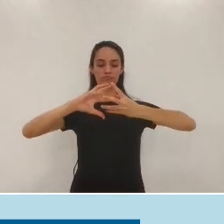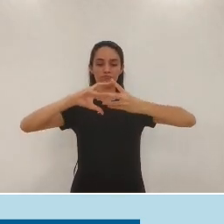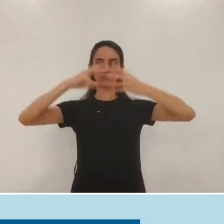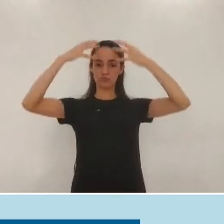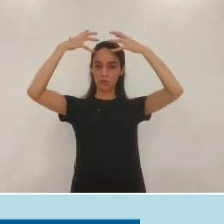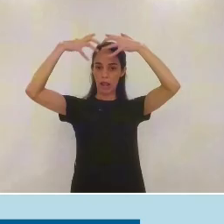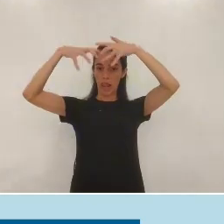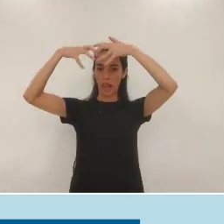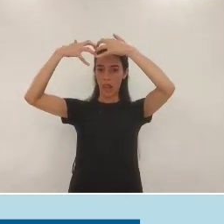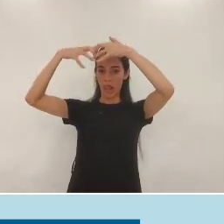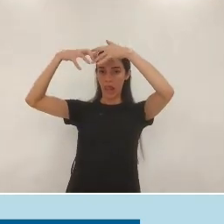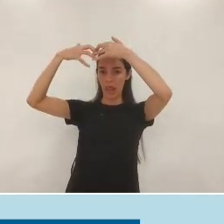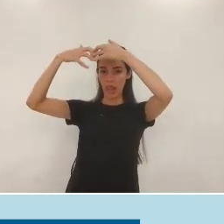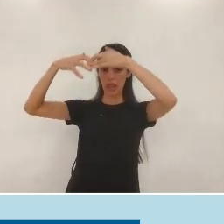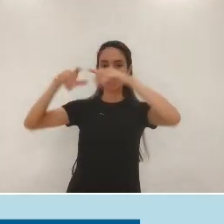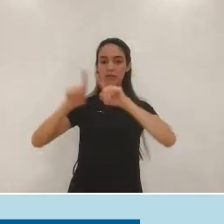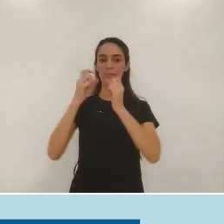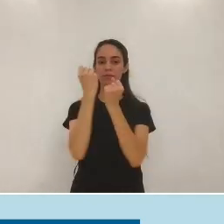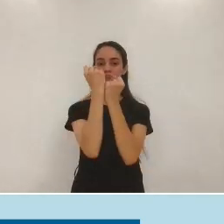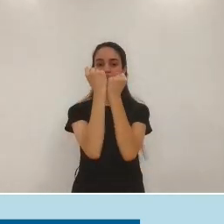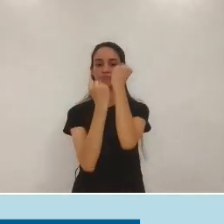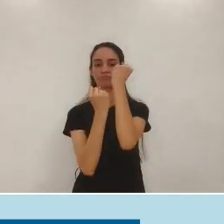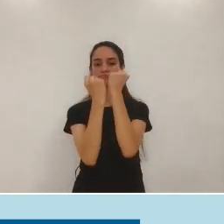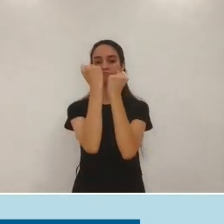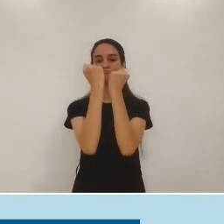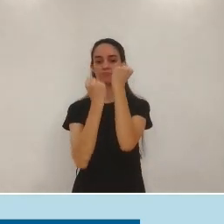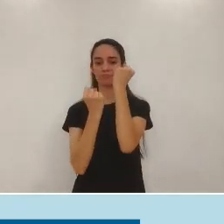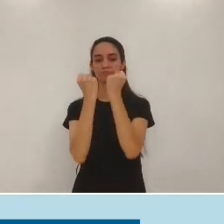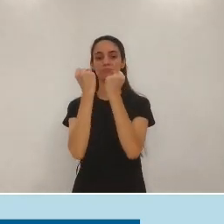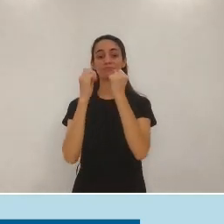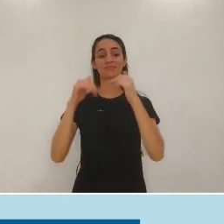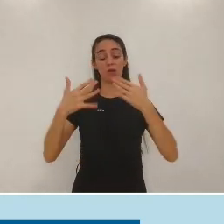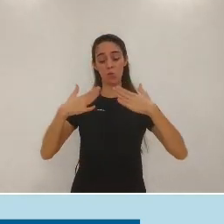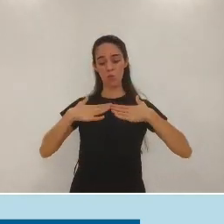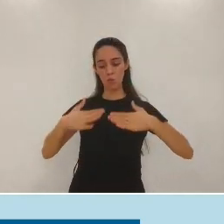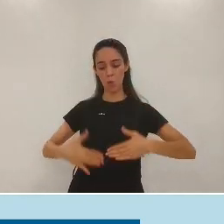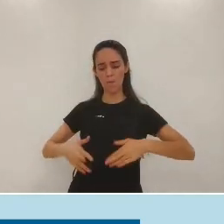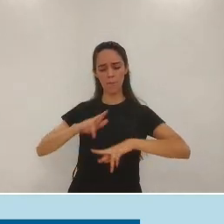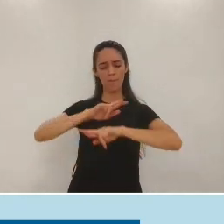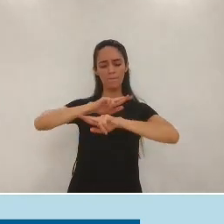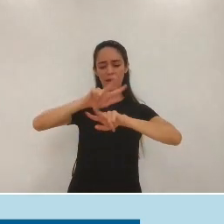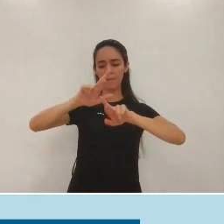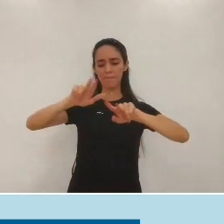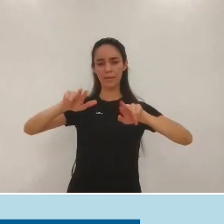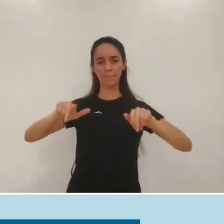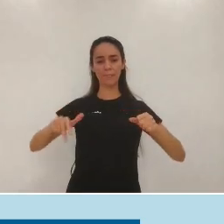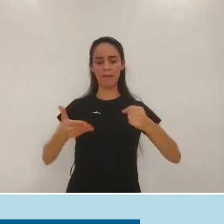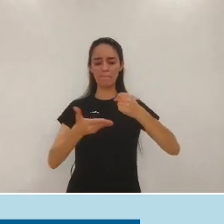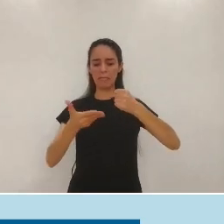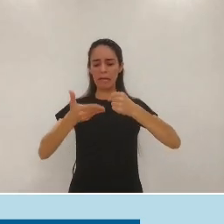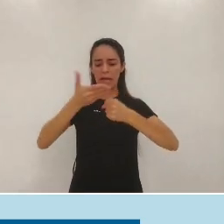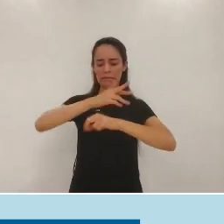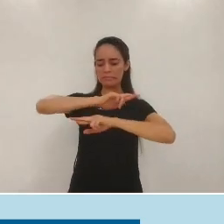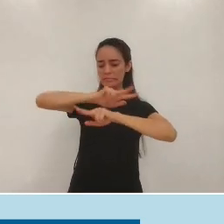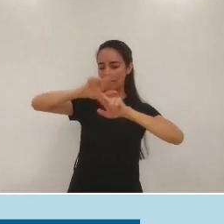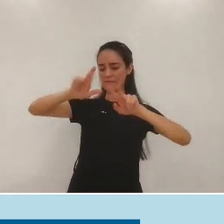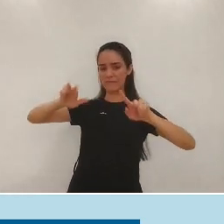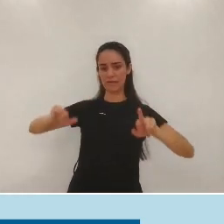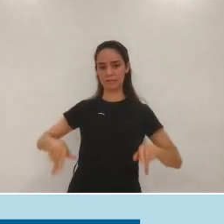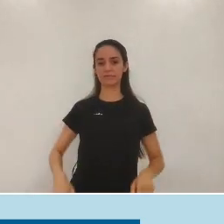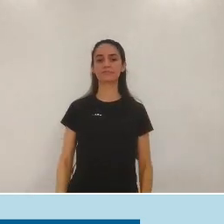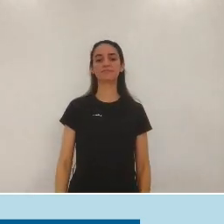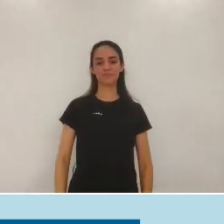seja, é um corpo diferente em vários níveis ao mesmo tempo.